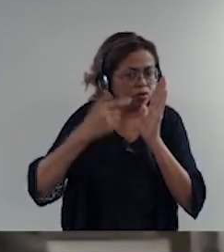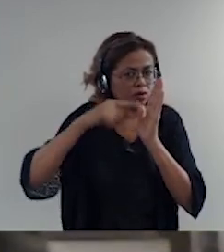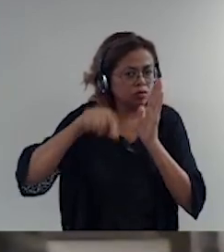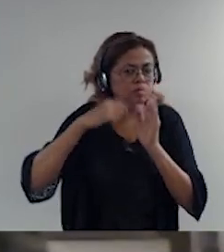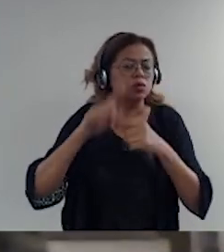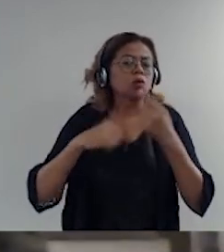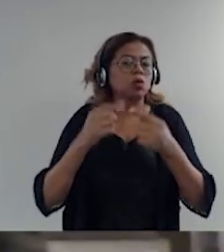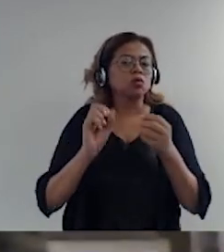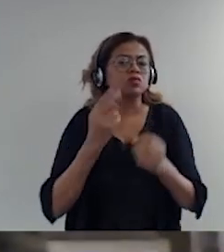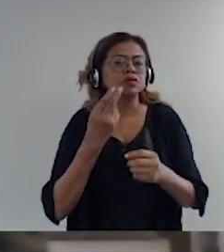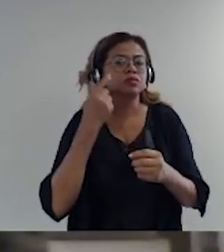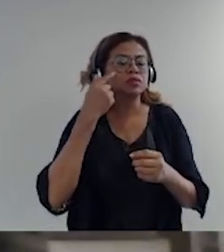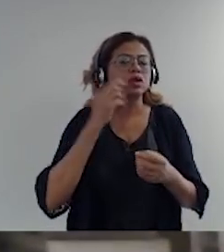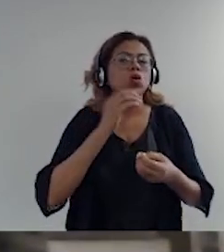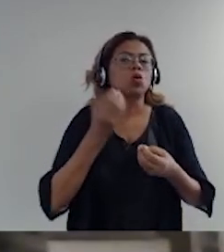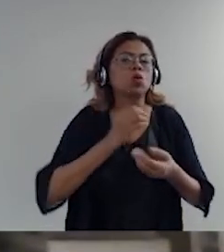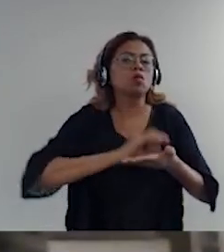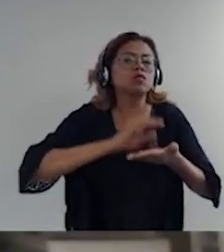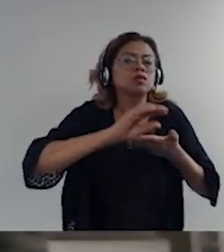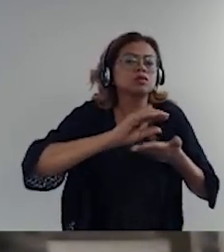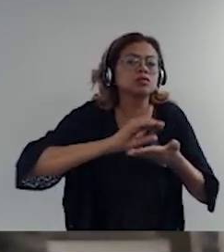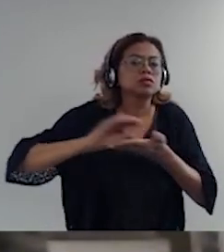de um programa de investimento para